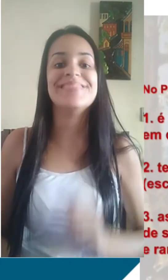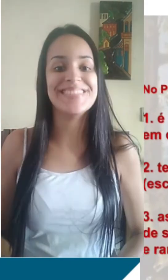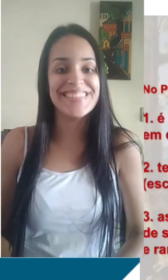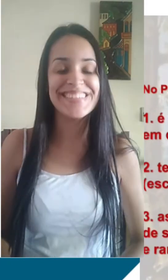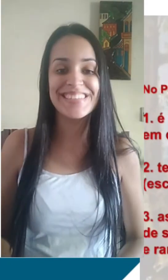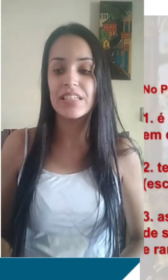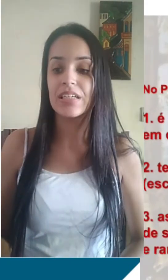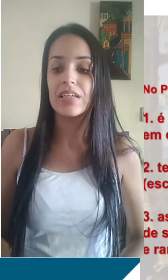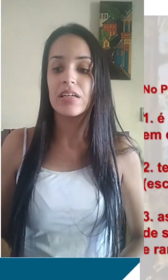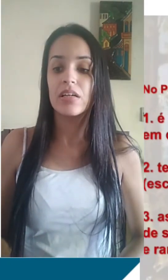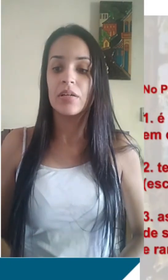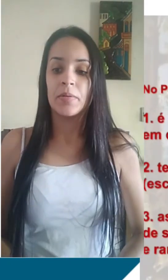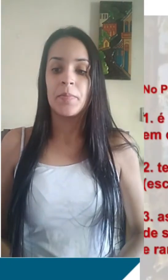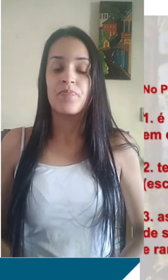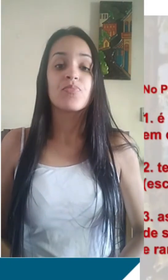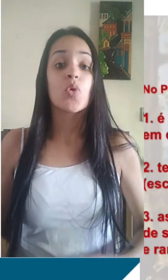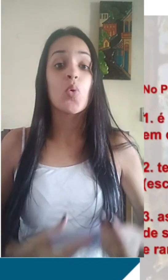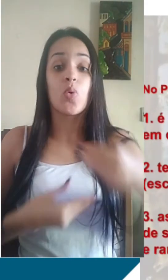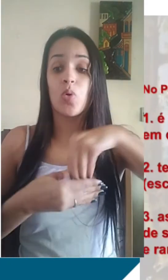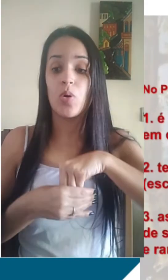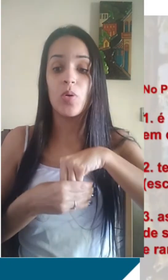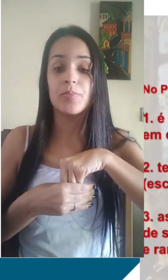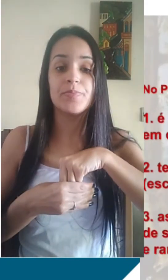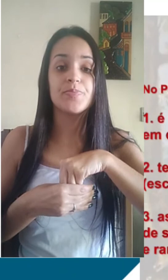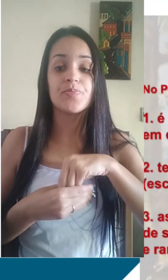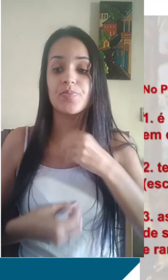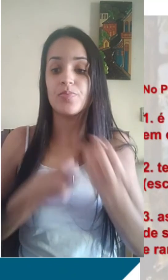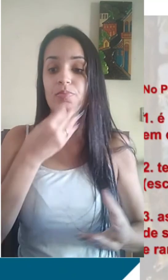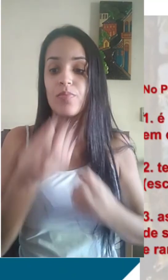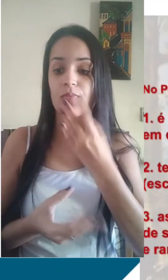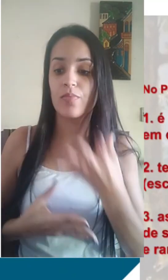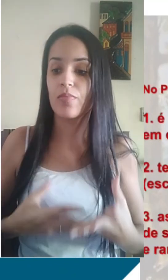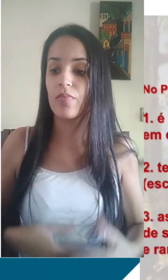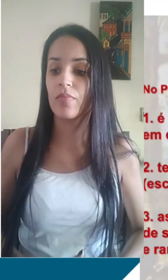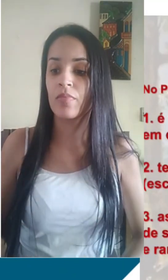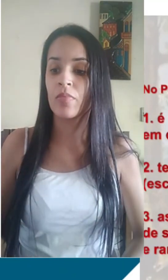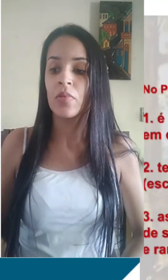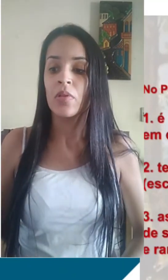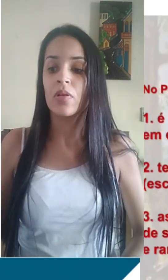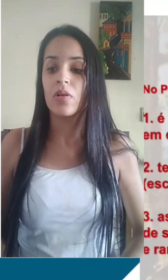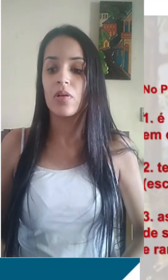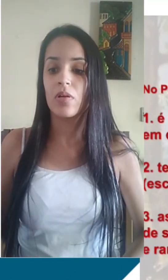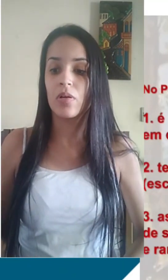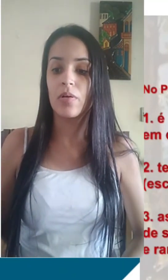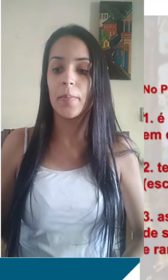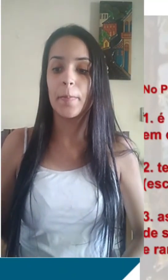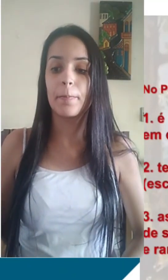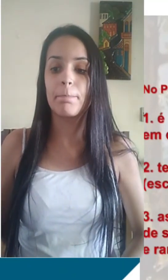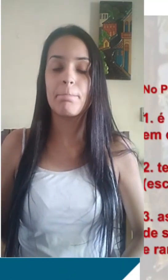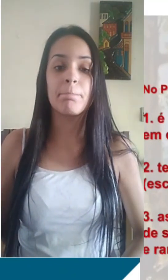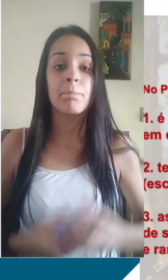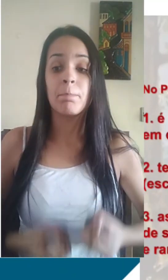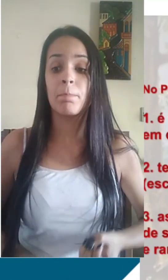contrário do romantismo, em que a poesia é de base subjetiva. 2. tem uma relação muito clara com as